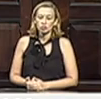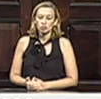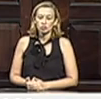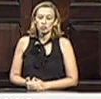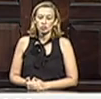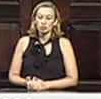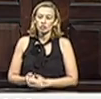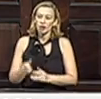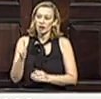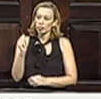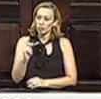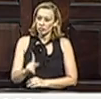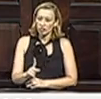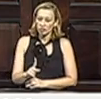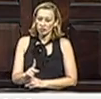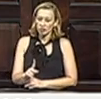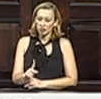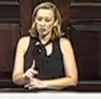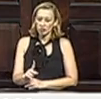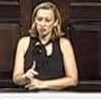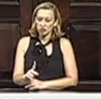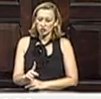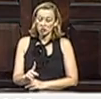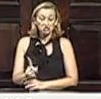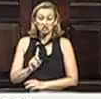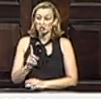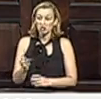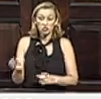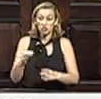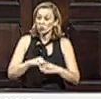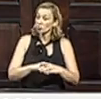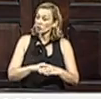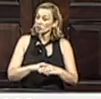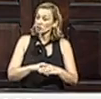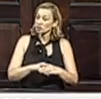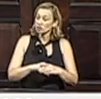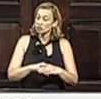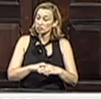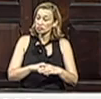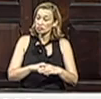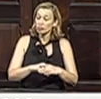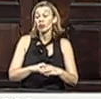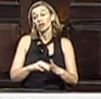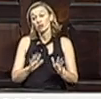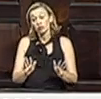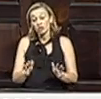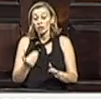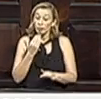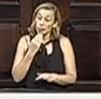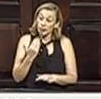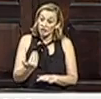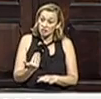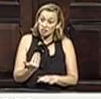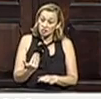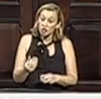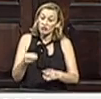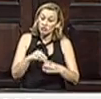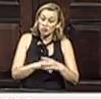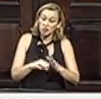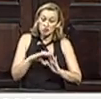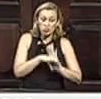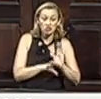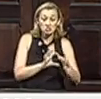das aprovadas. E ela não está nem incluída também no rol das rejeitadas. Portanto, peço aqui a aprovação da emenda.